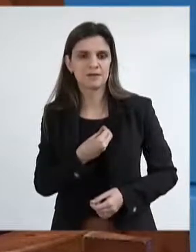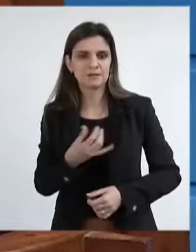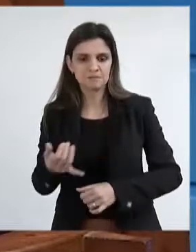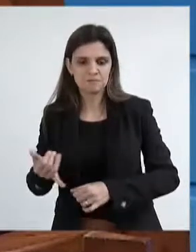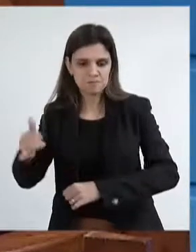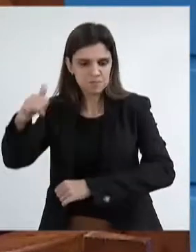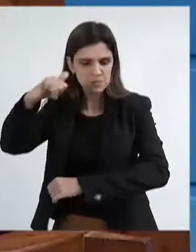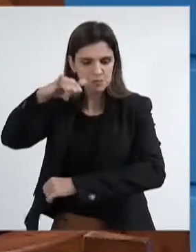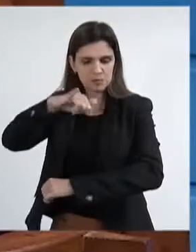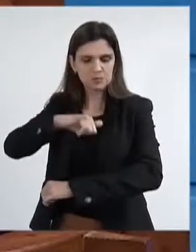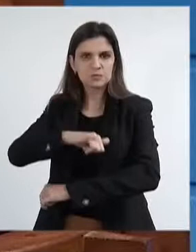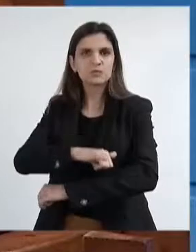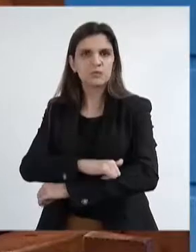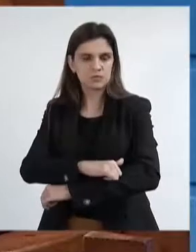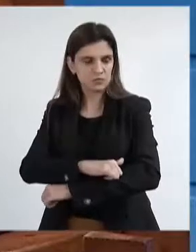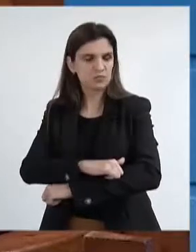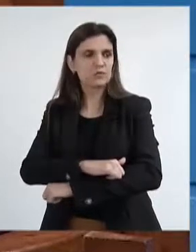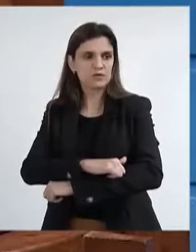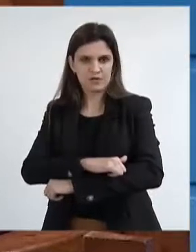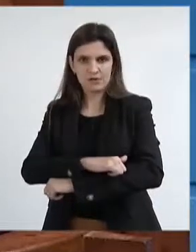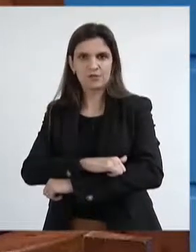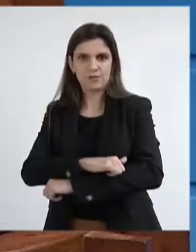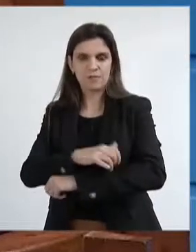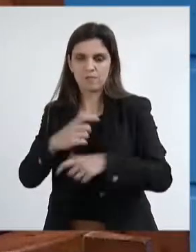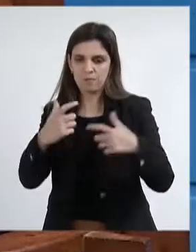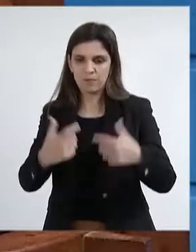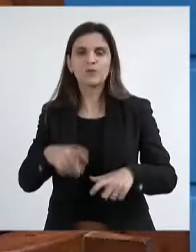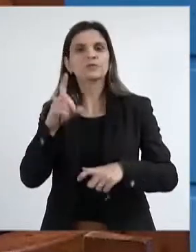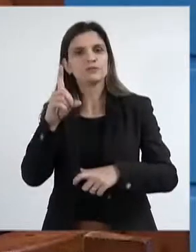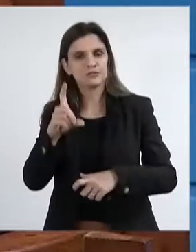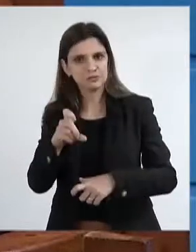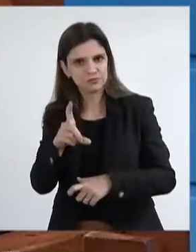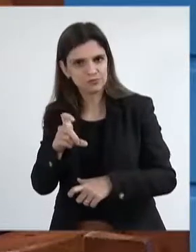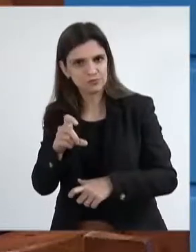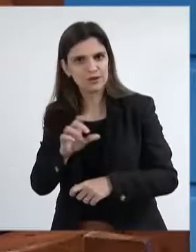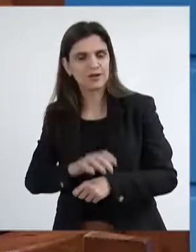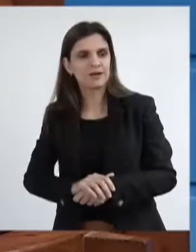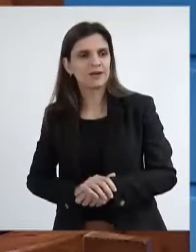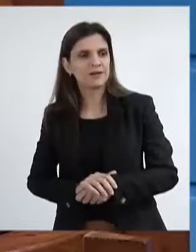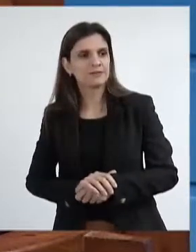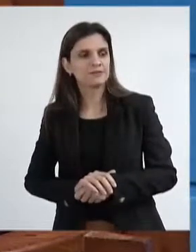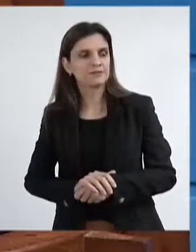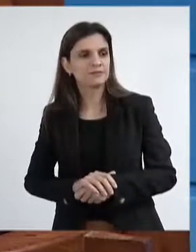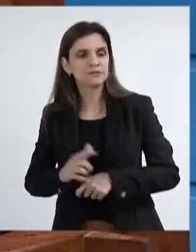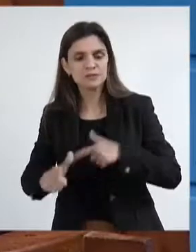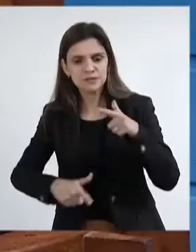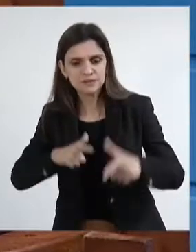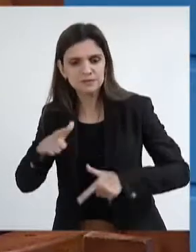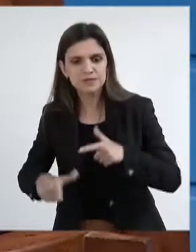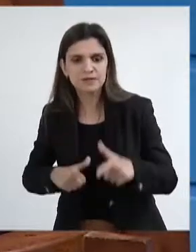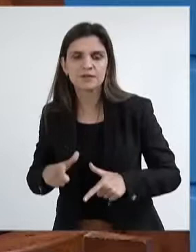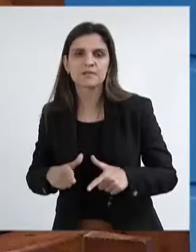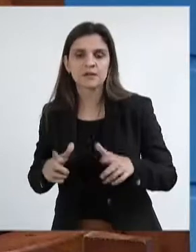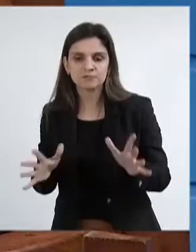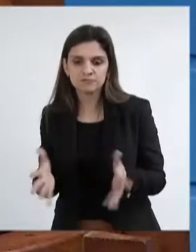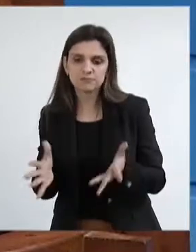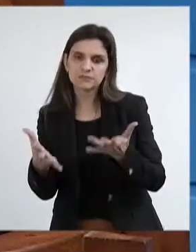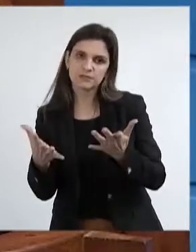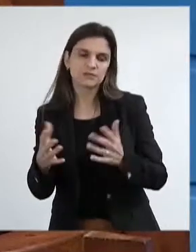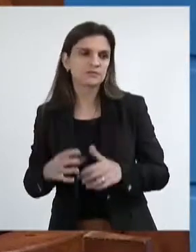aeroporto, para que nós não percamos isso e vire uma vergonha para o nosso município, e